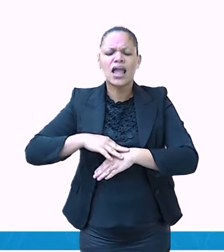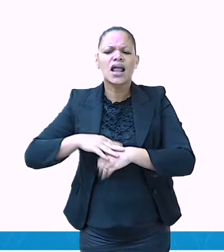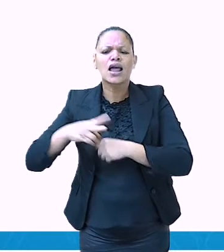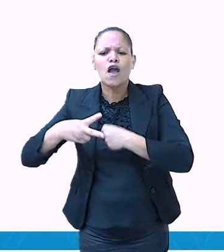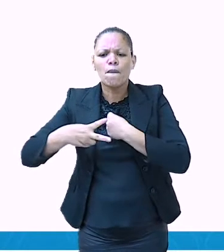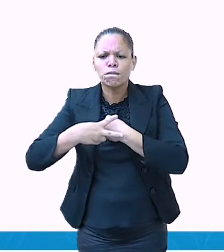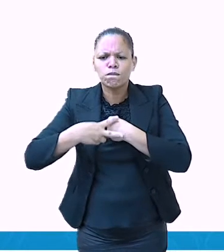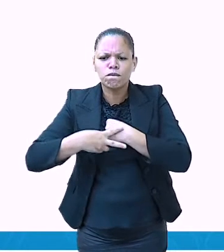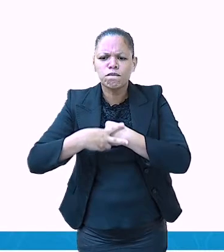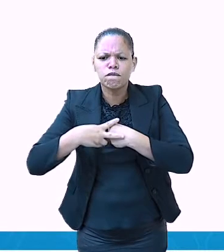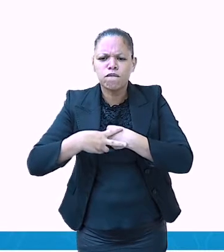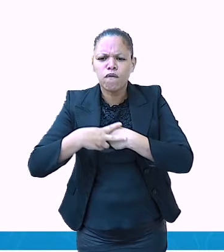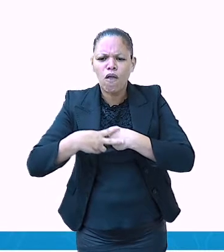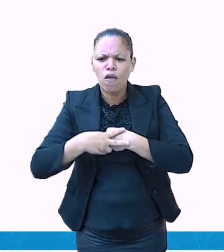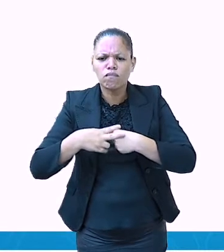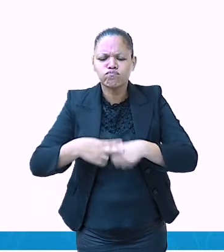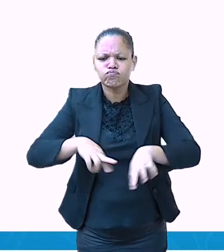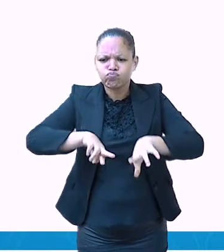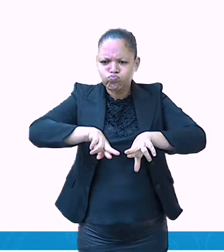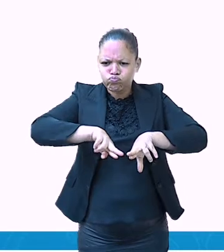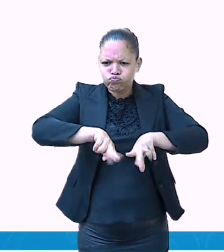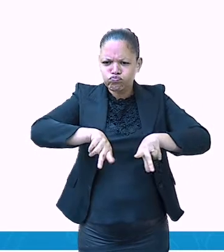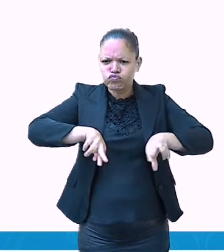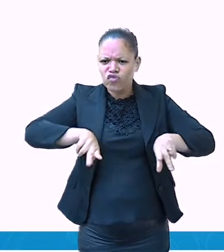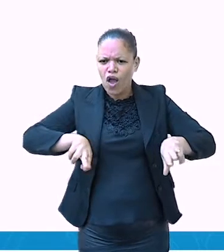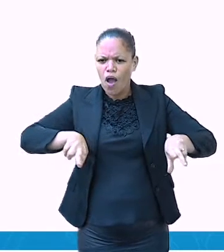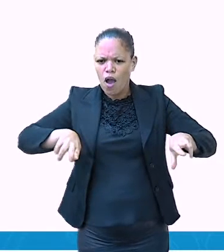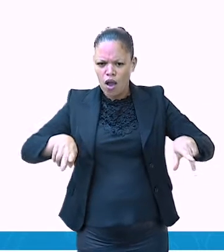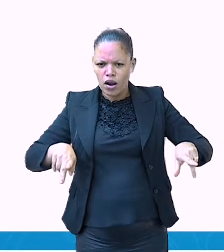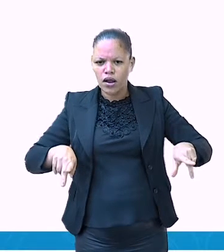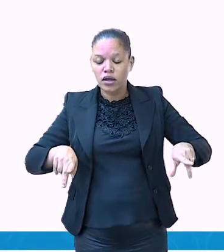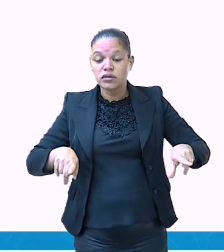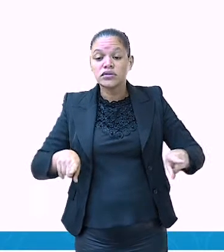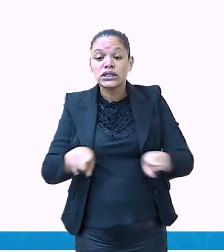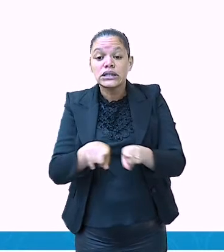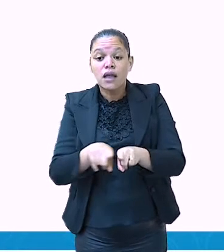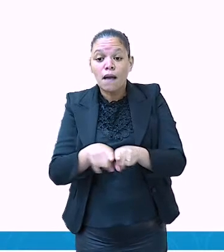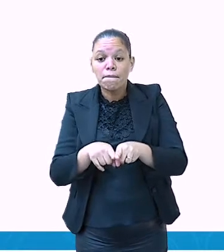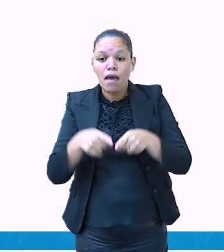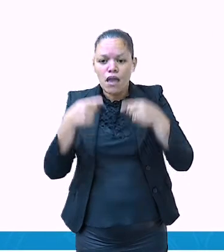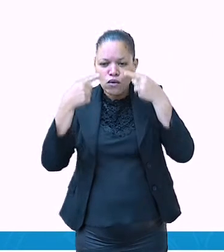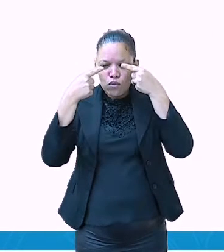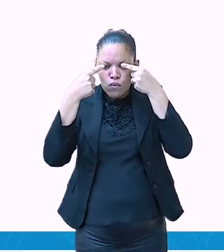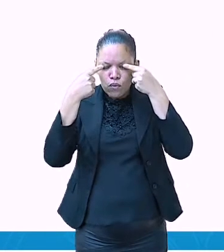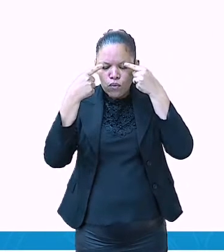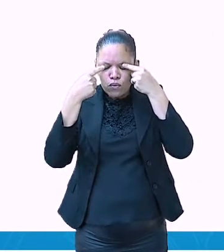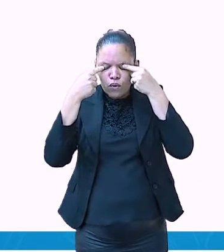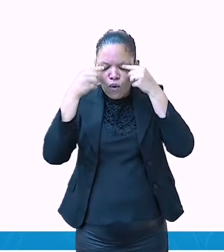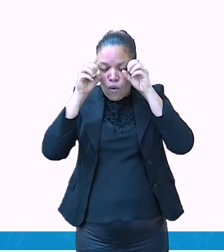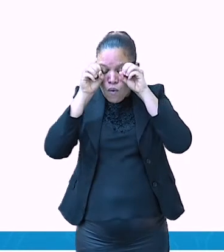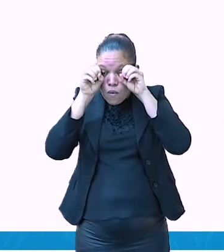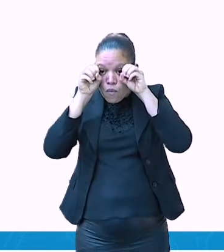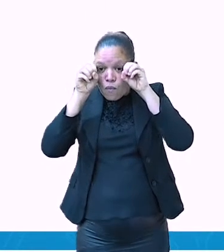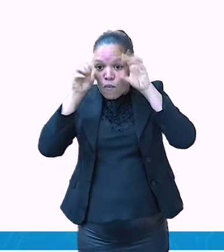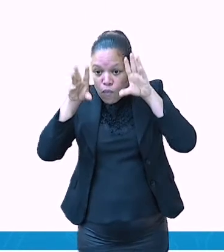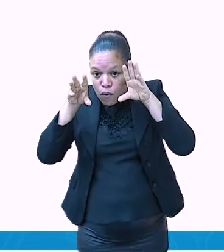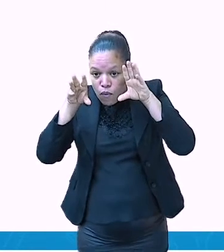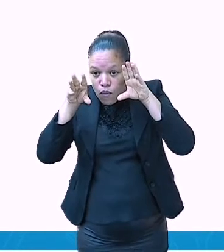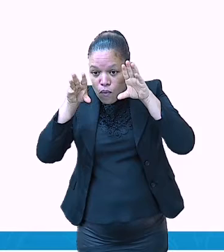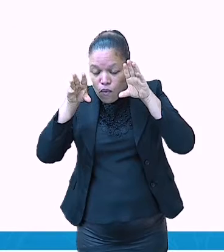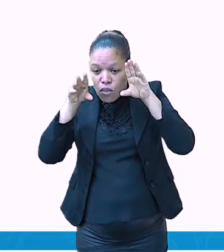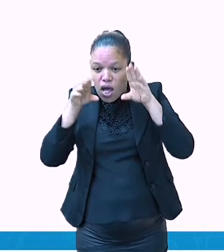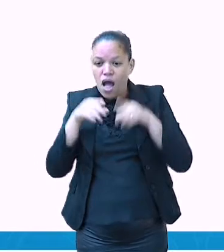crocodilo. Ele tem esses olhos saltados e o bico do jacaré é um bico mais